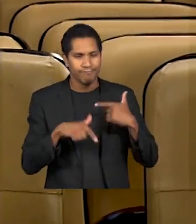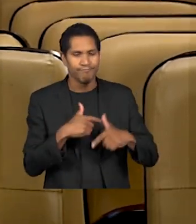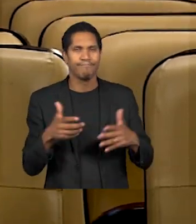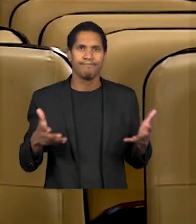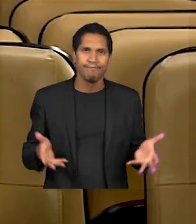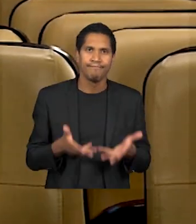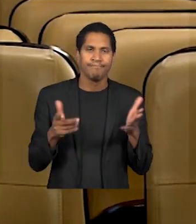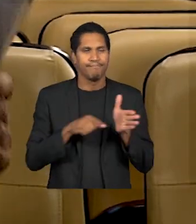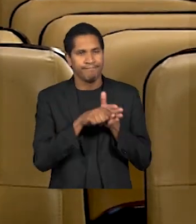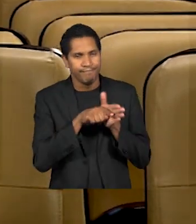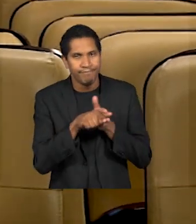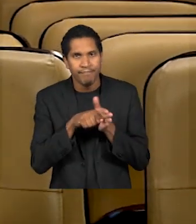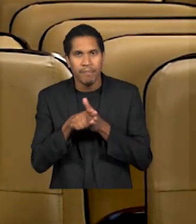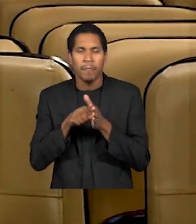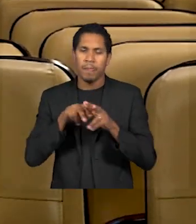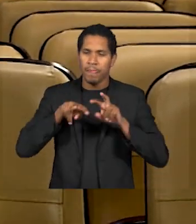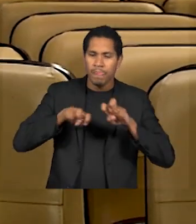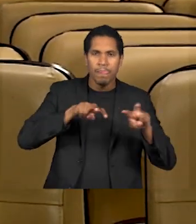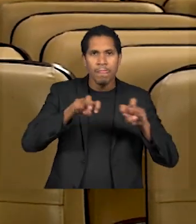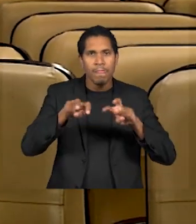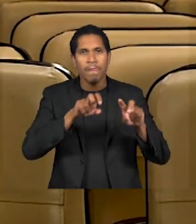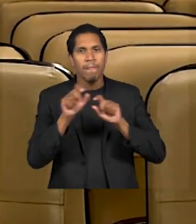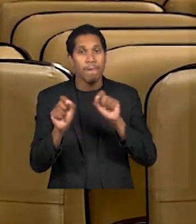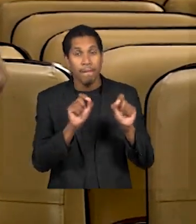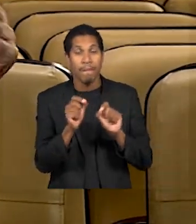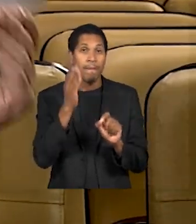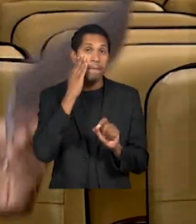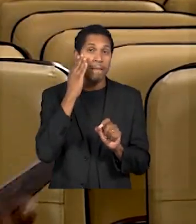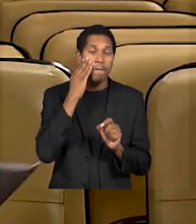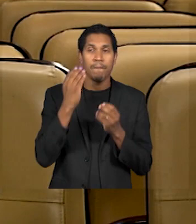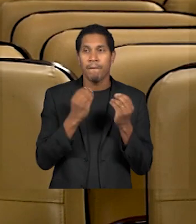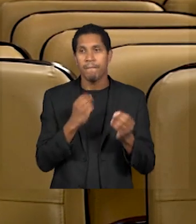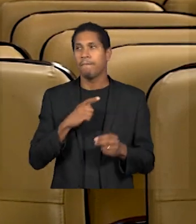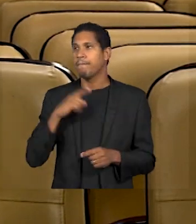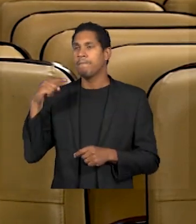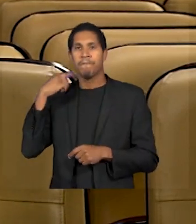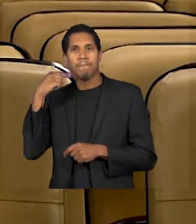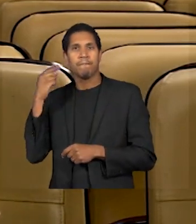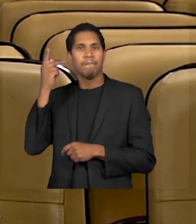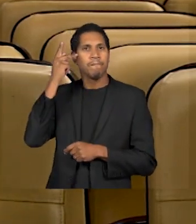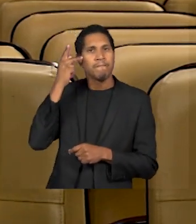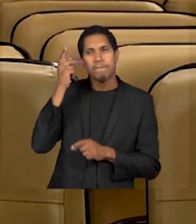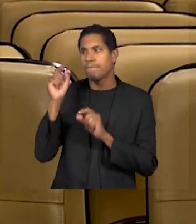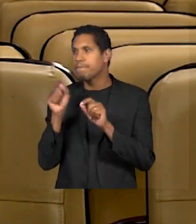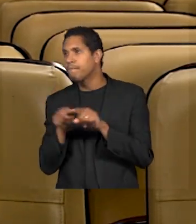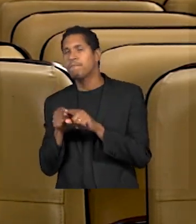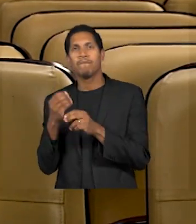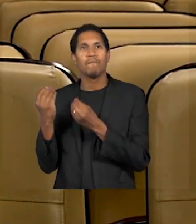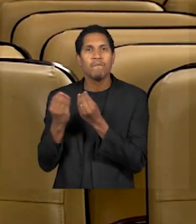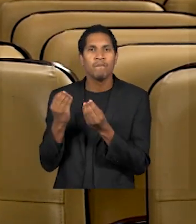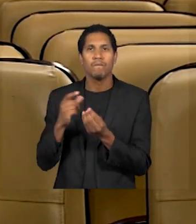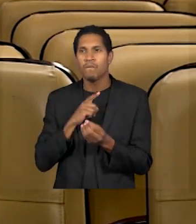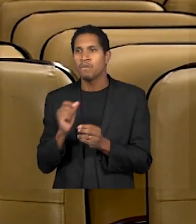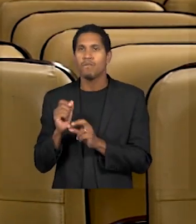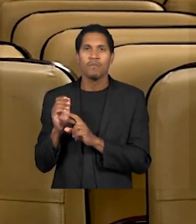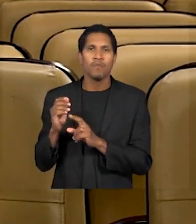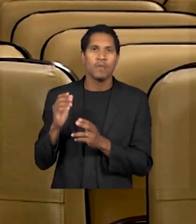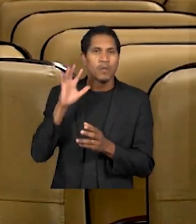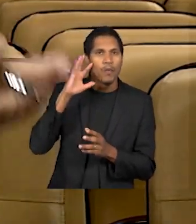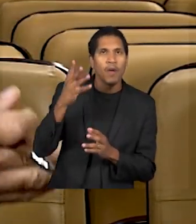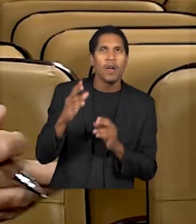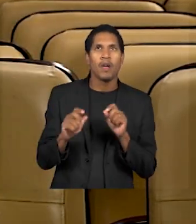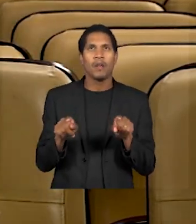de pesquisa, de fuçar, de procurar a Procuradoria de São Paulo, né? Os procuradores,